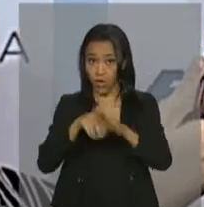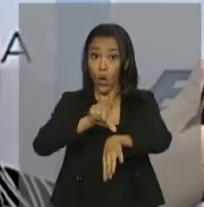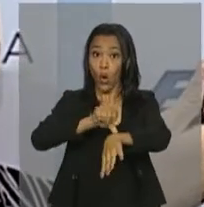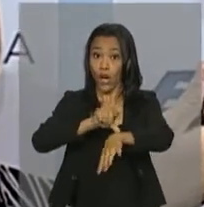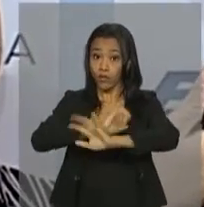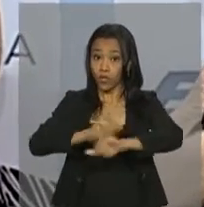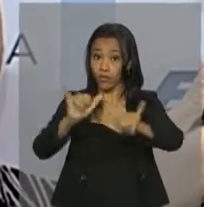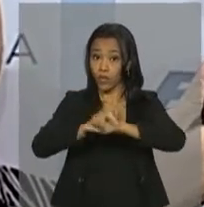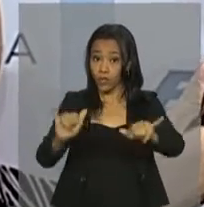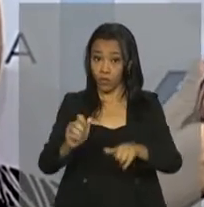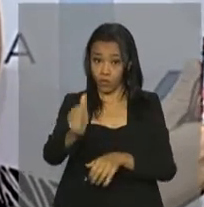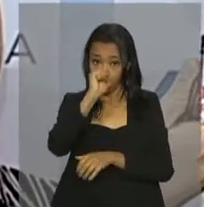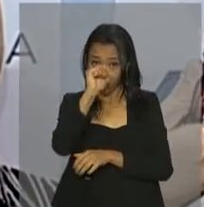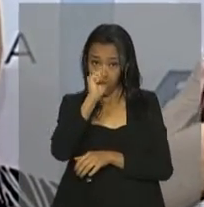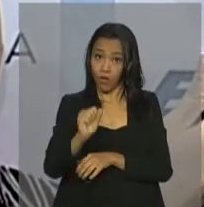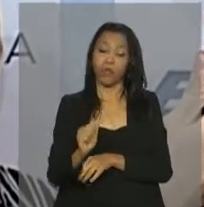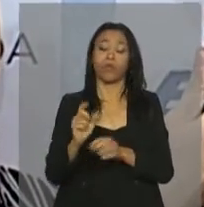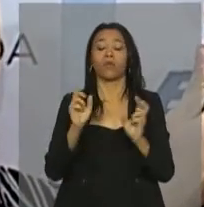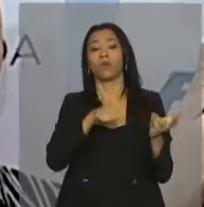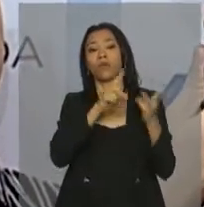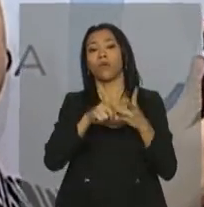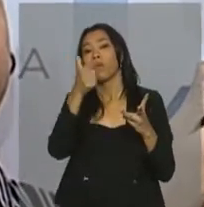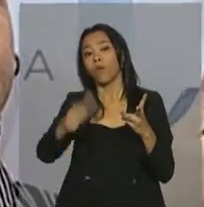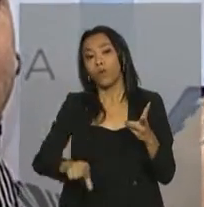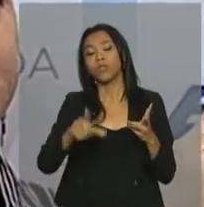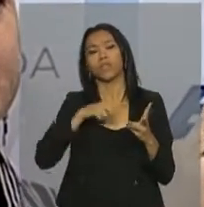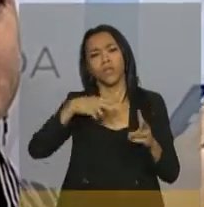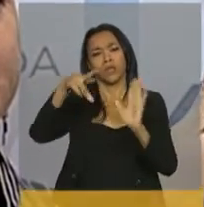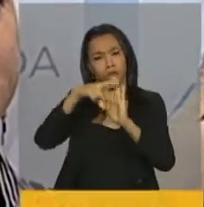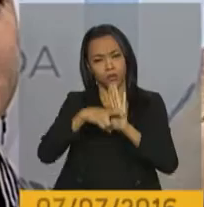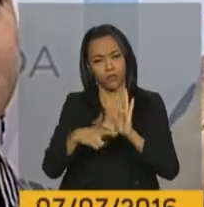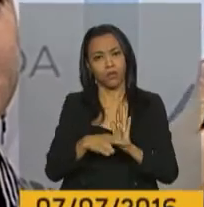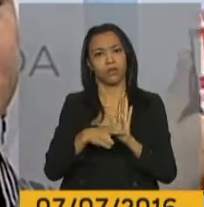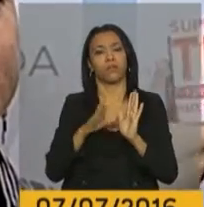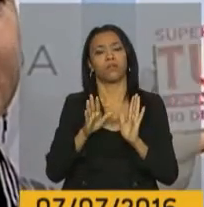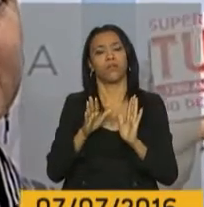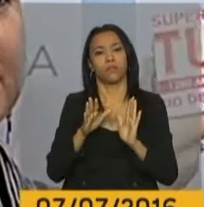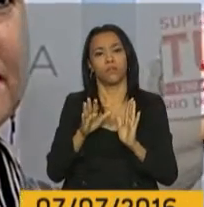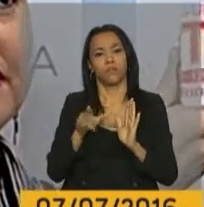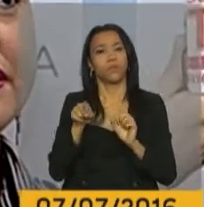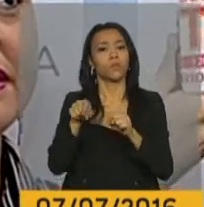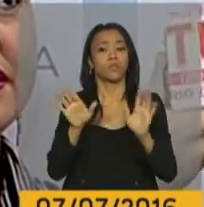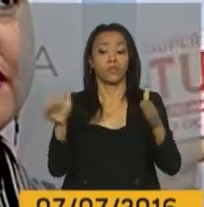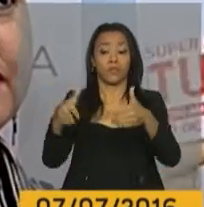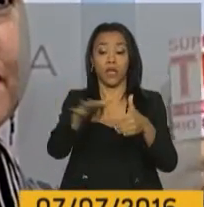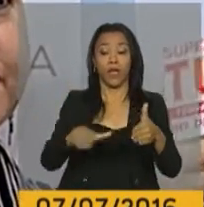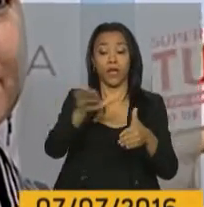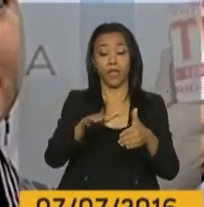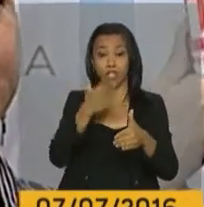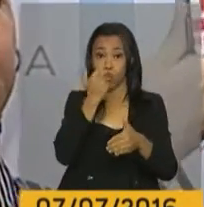de álcool existem tendências de restrição também aos a publicidade de alimentos ultra